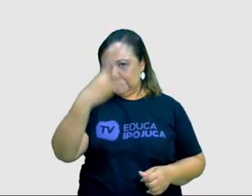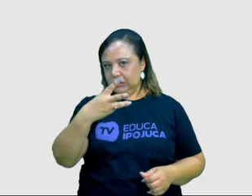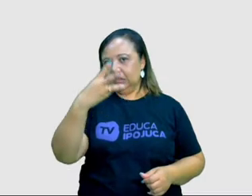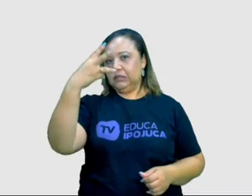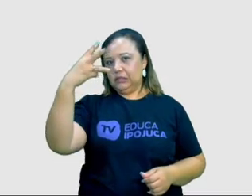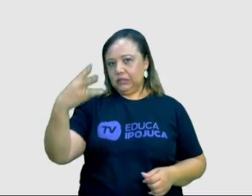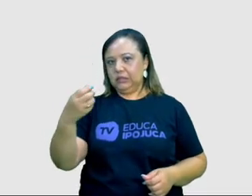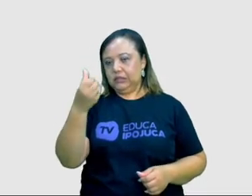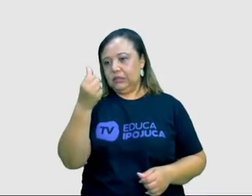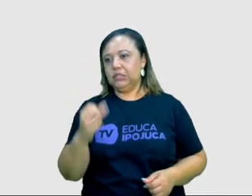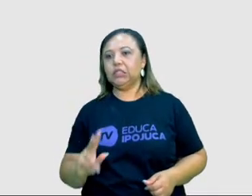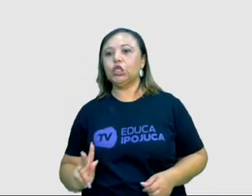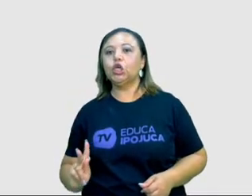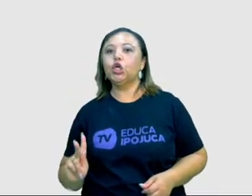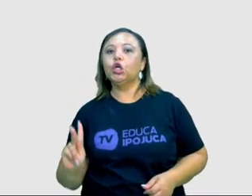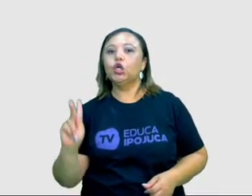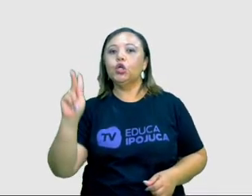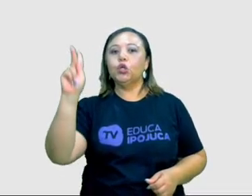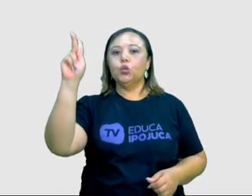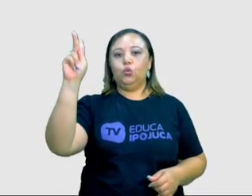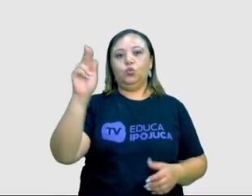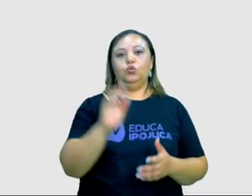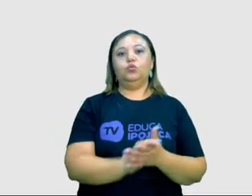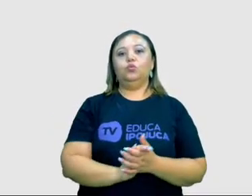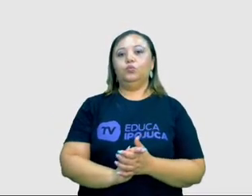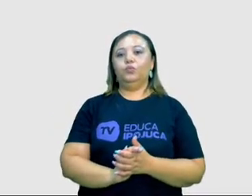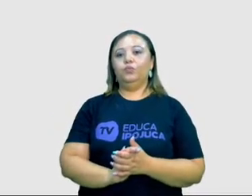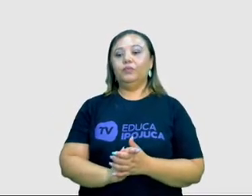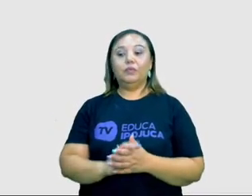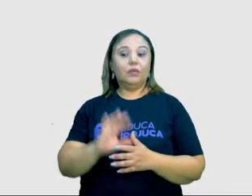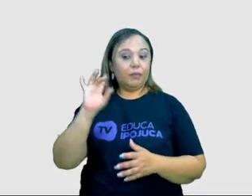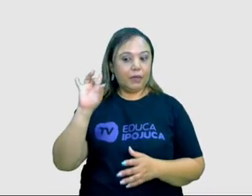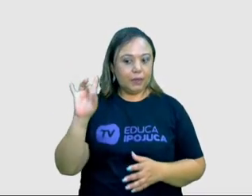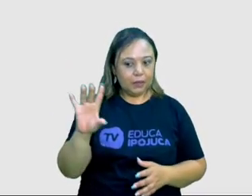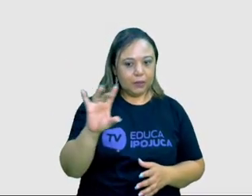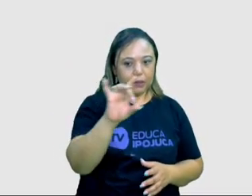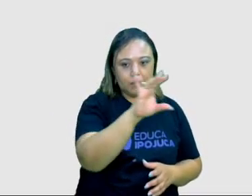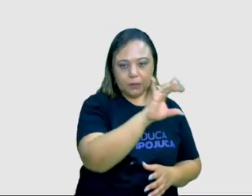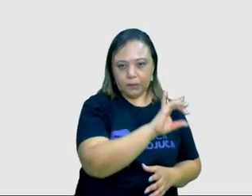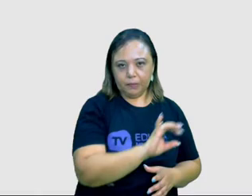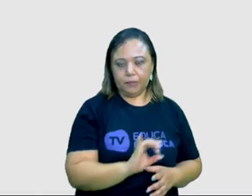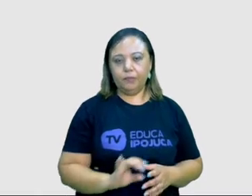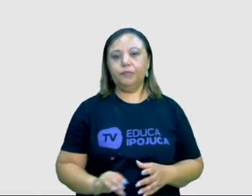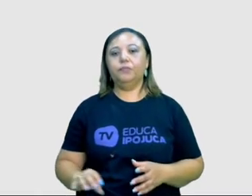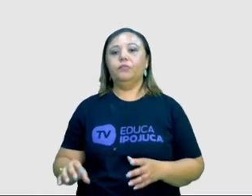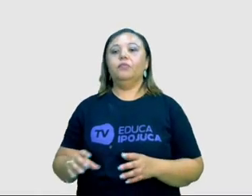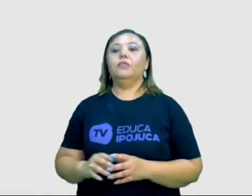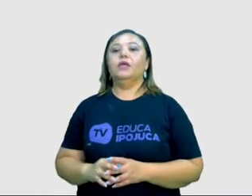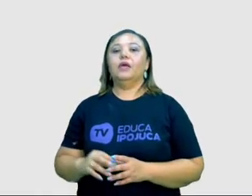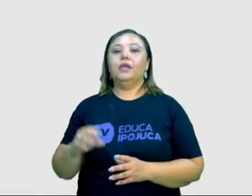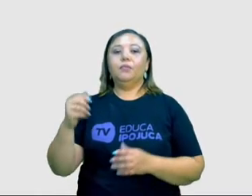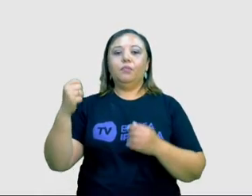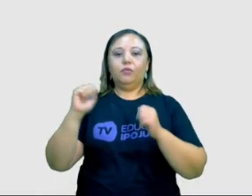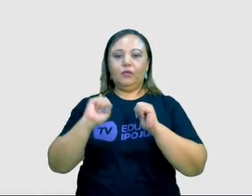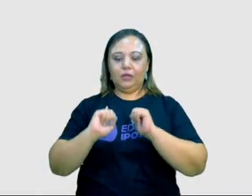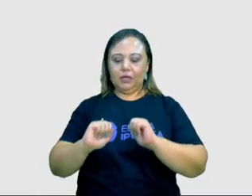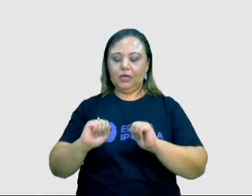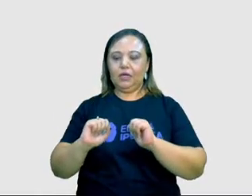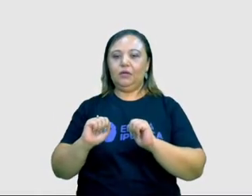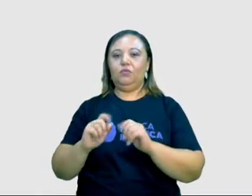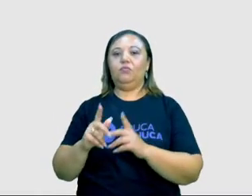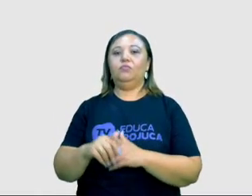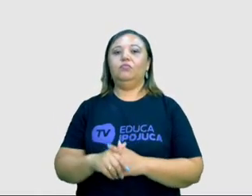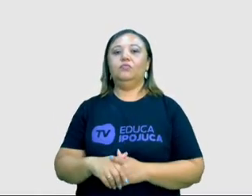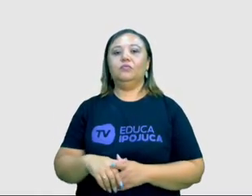elas puderam entregar 48 quilos para cada instituição. Quantas instituições de caridade